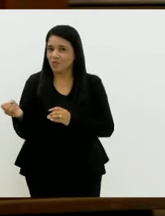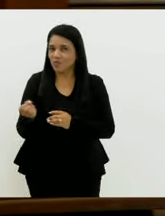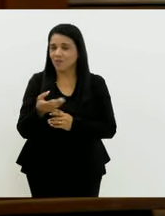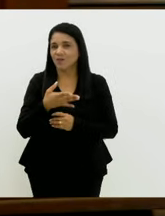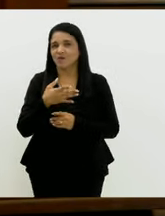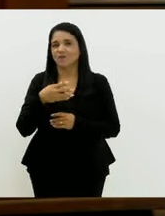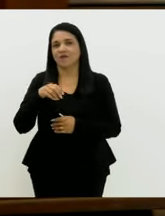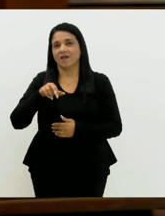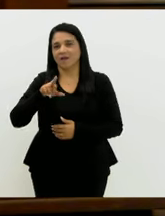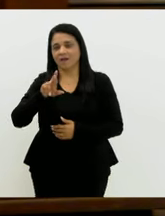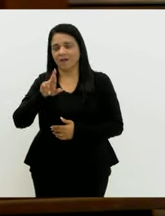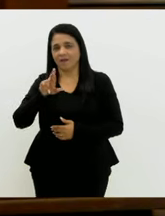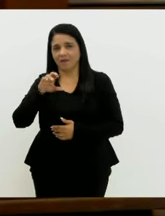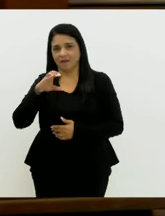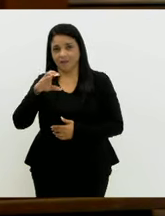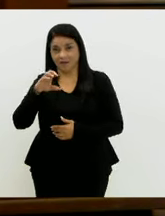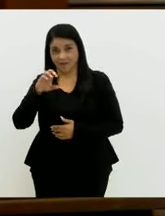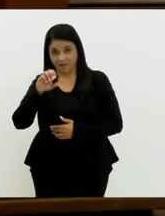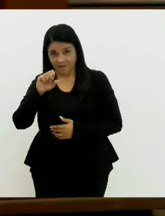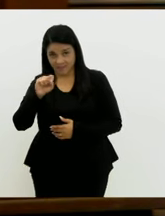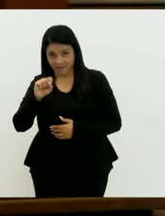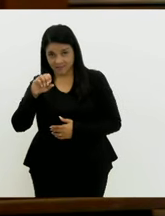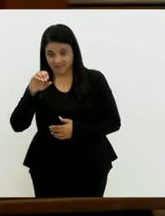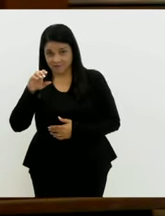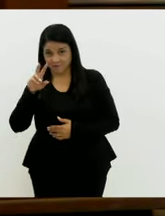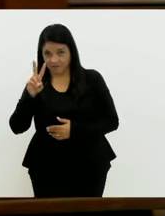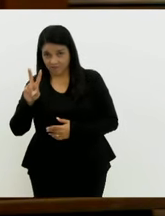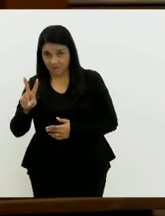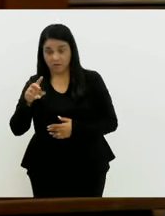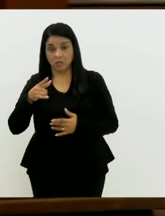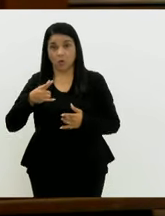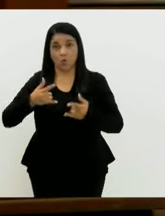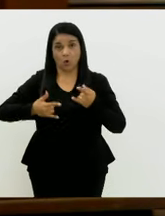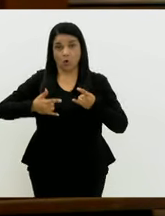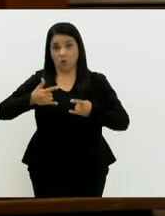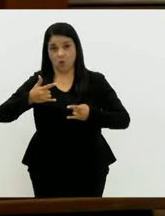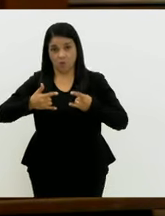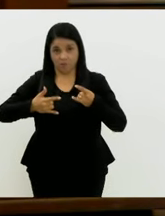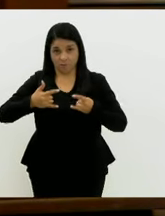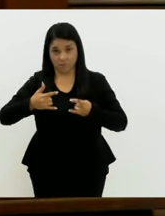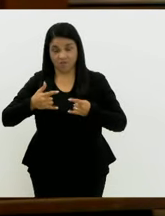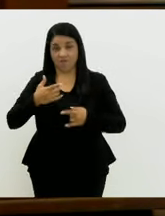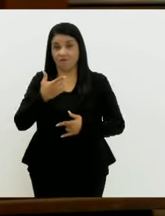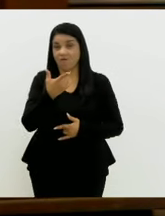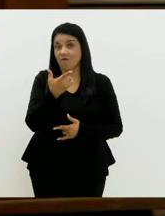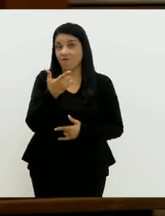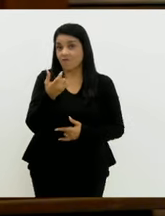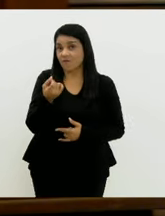que é uma embarcação equipada com robô, no valor de